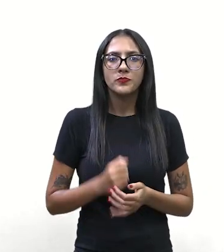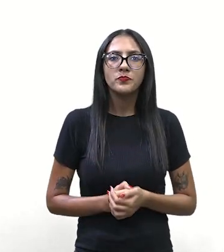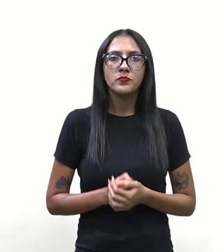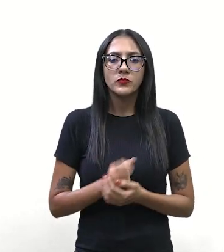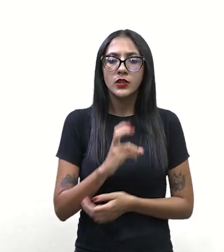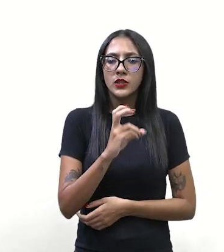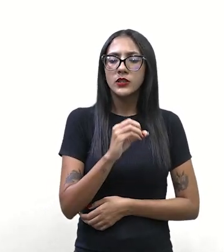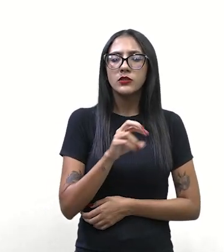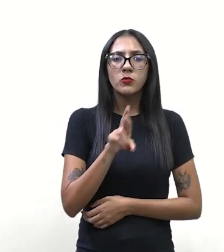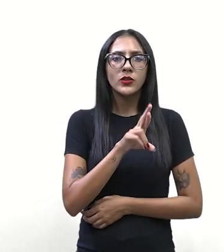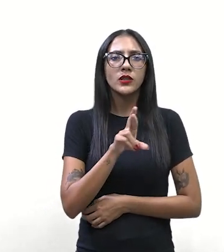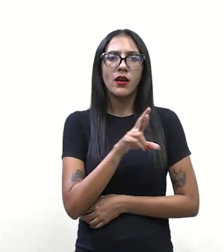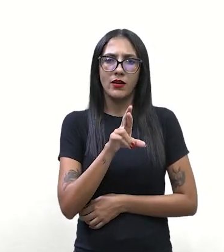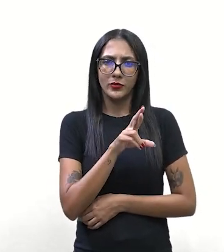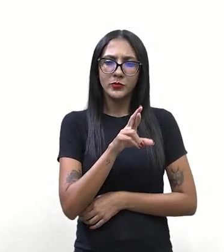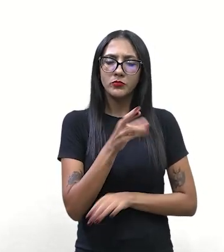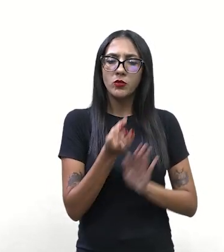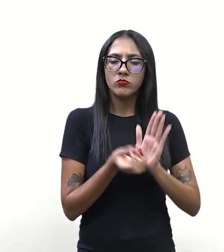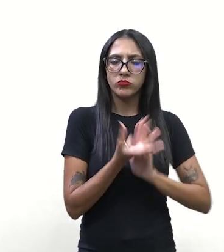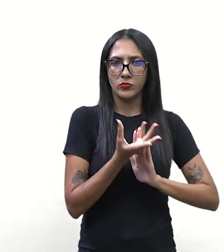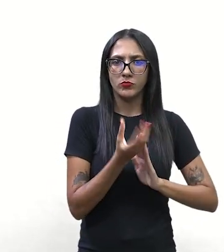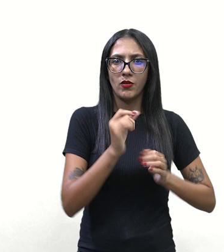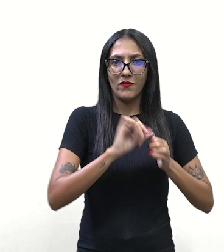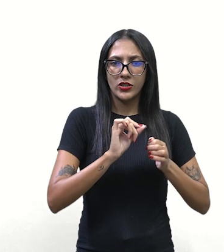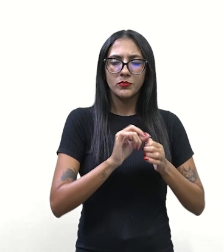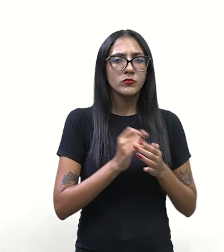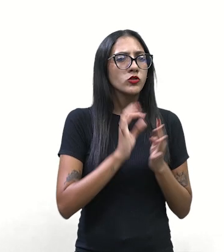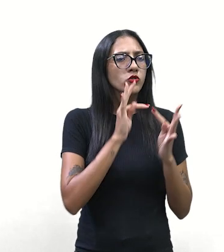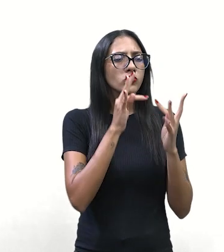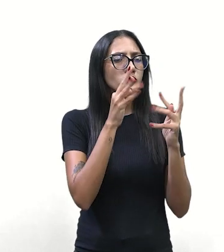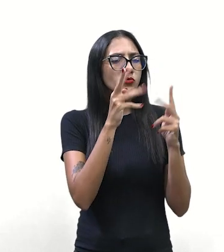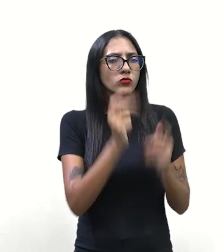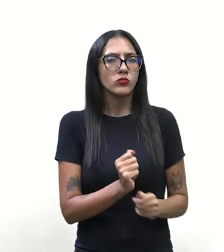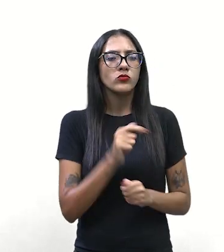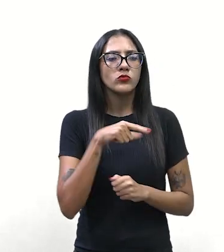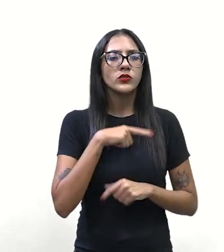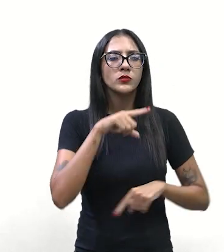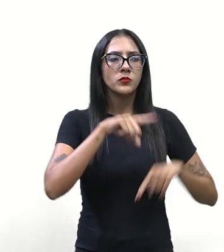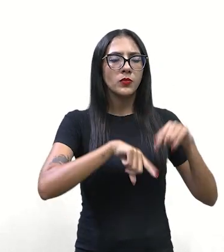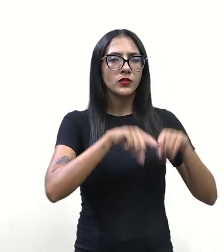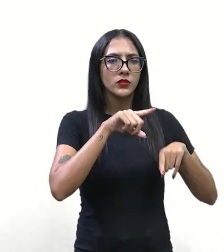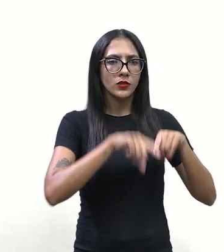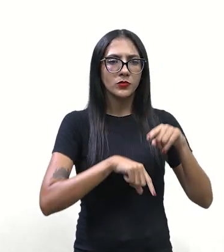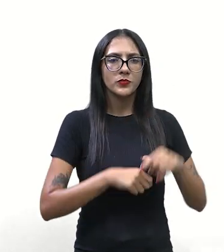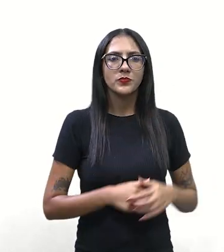R$50 na sua produção. Todos os custos desse produto